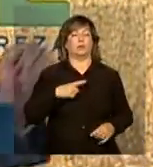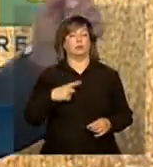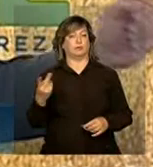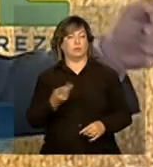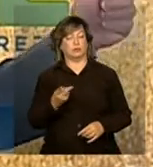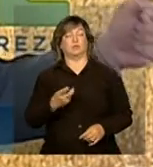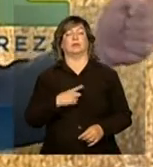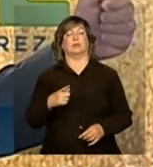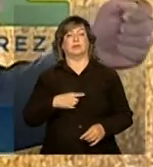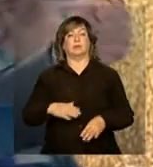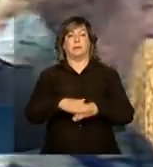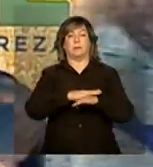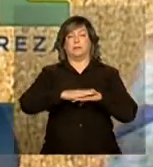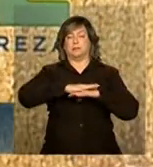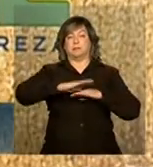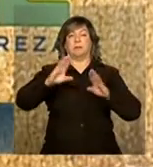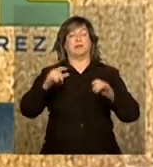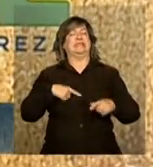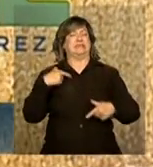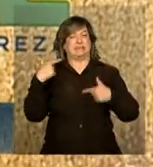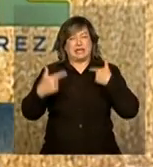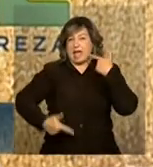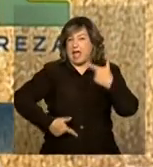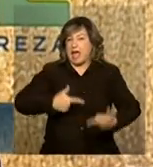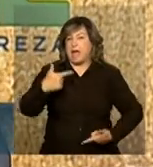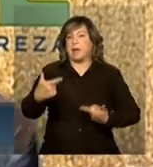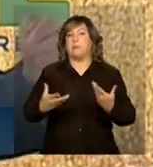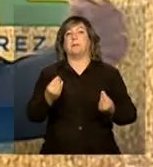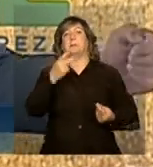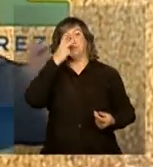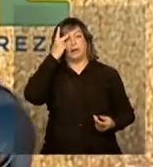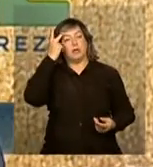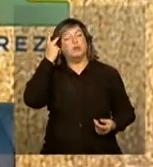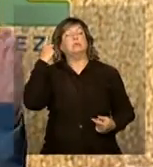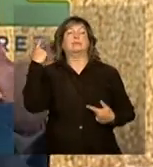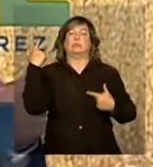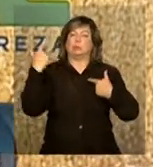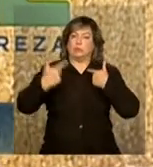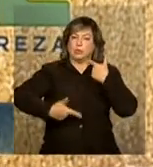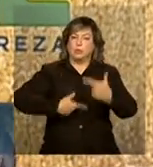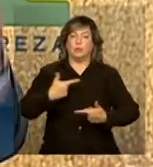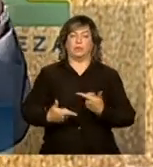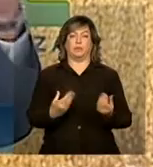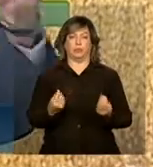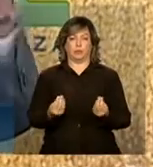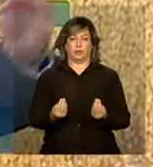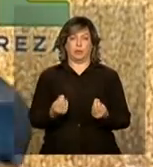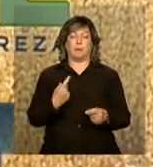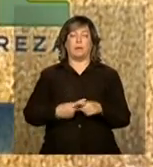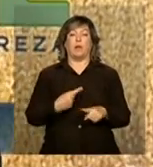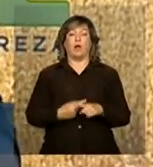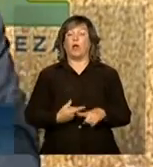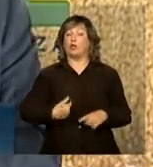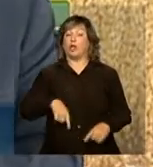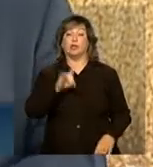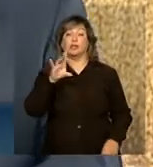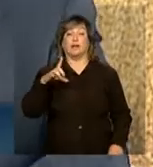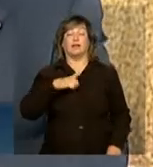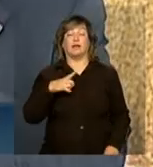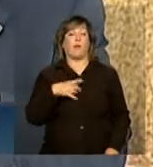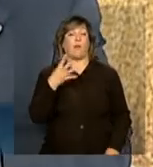E nós estamos trabalhando duramente, presidente. No regime amazônico hídrico, nós só temos 4 meses para